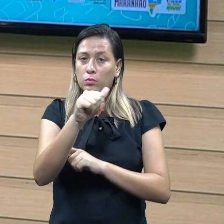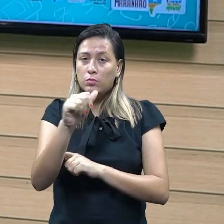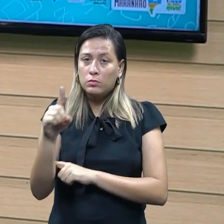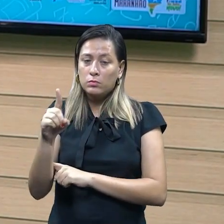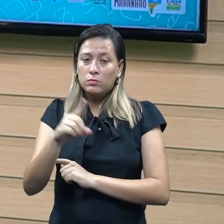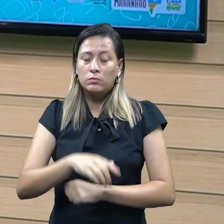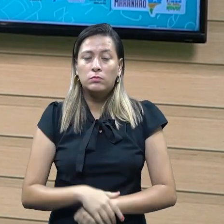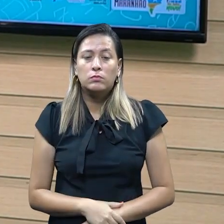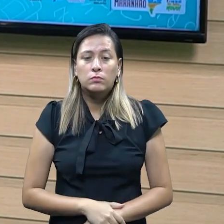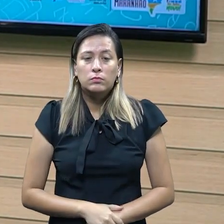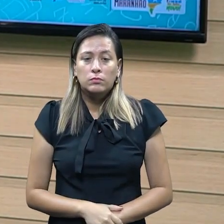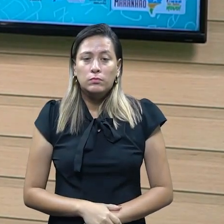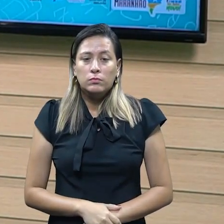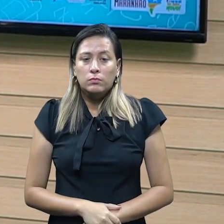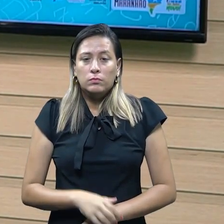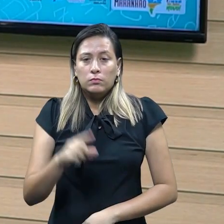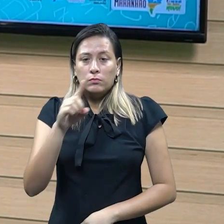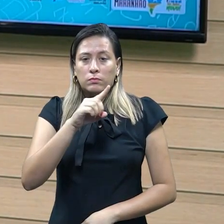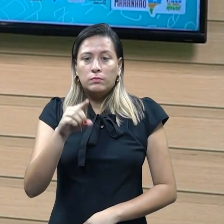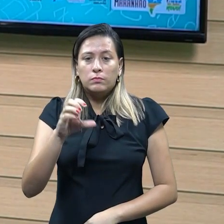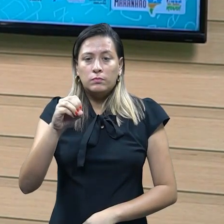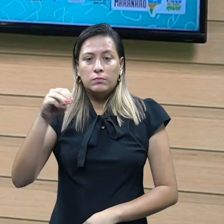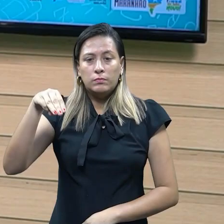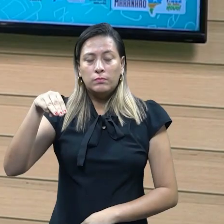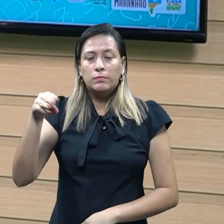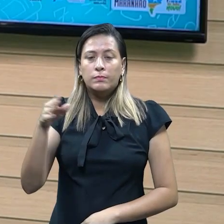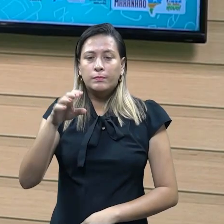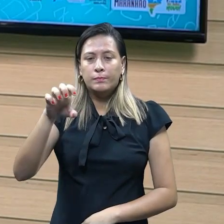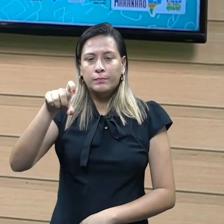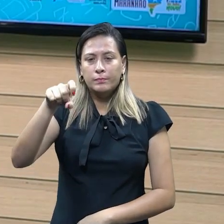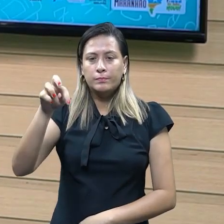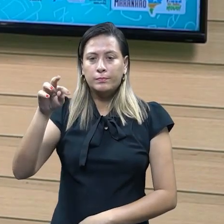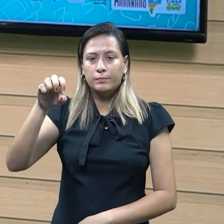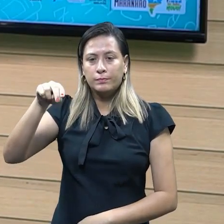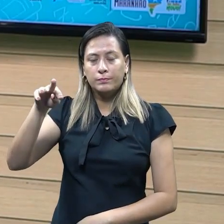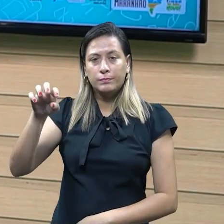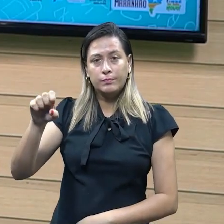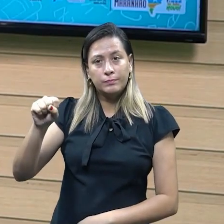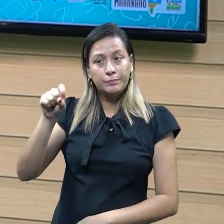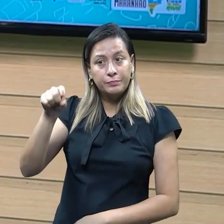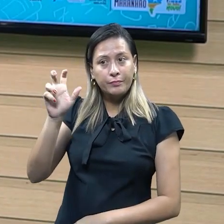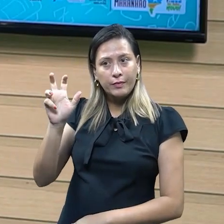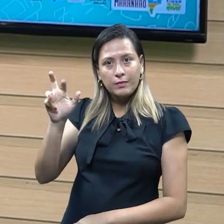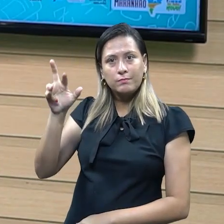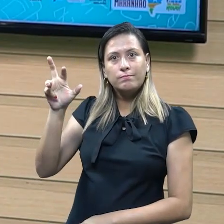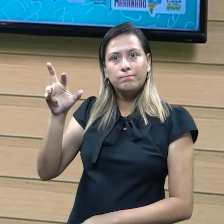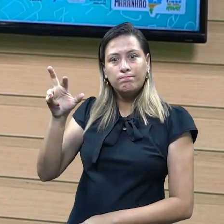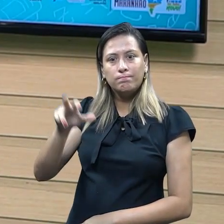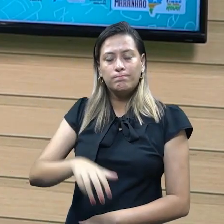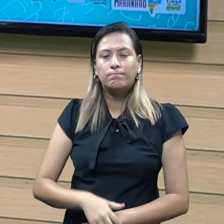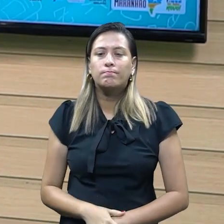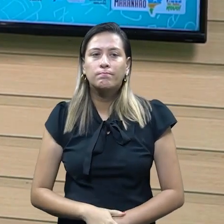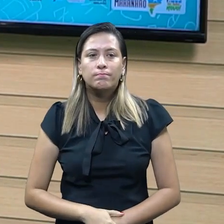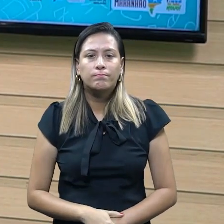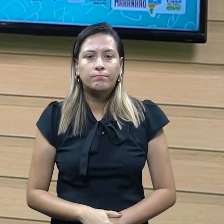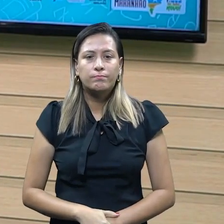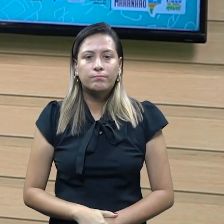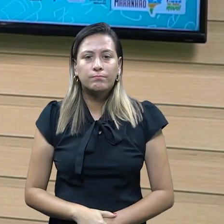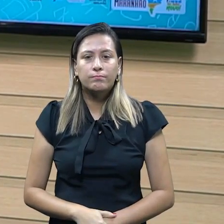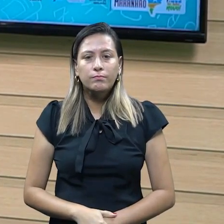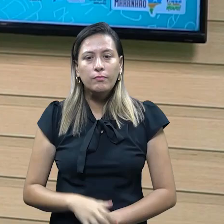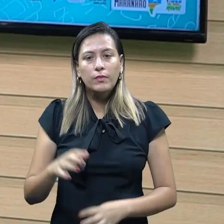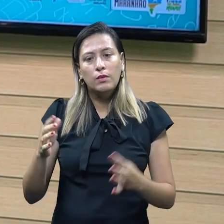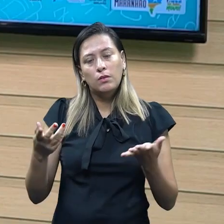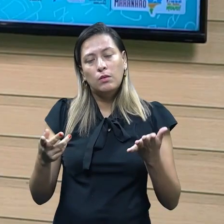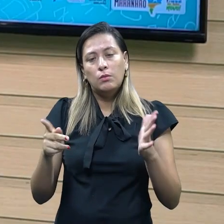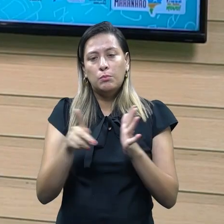do CAD, vai ter o ícone Zoom Extensão ou Zoom Extents, você vai acionar e ter acesso aos